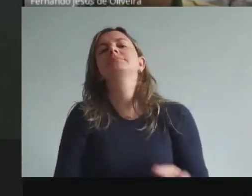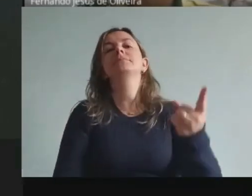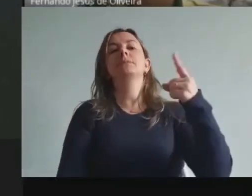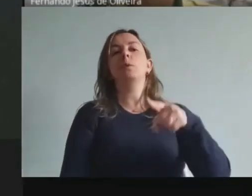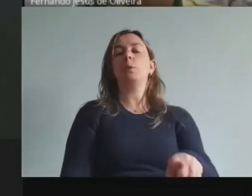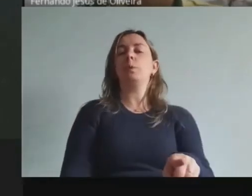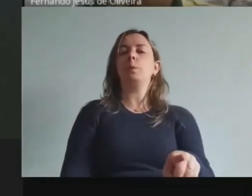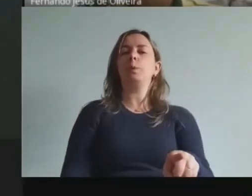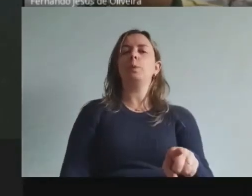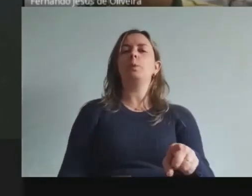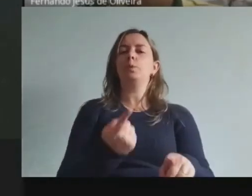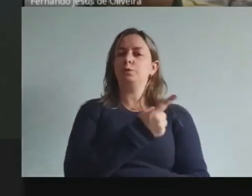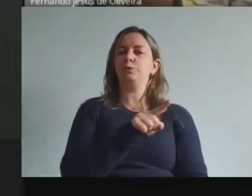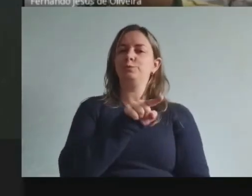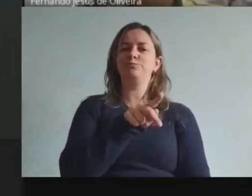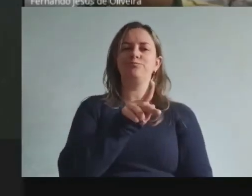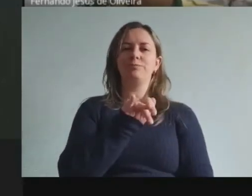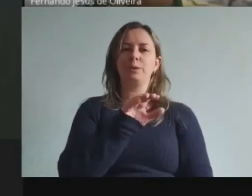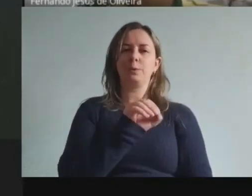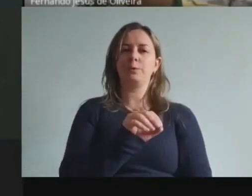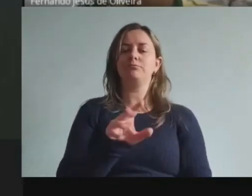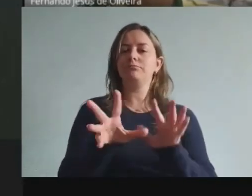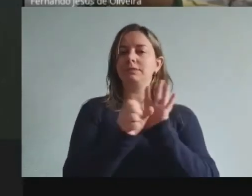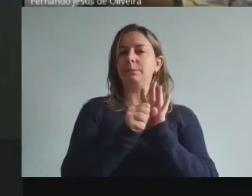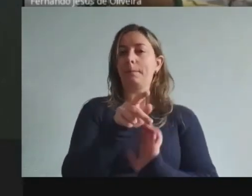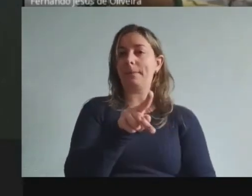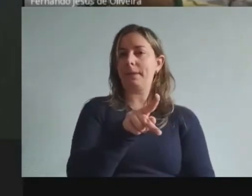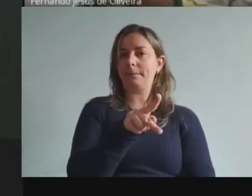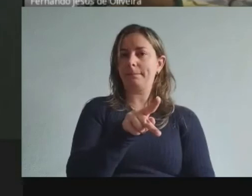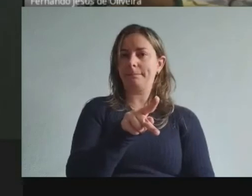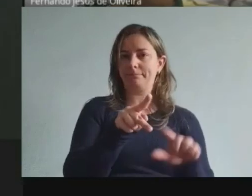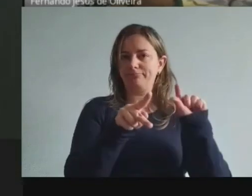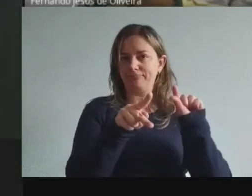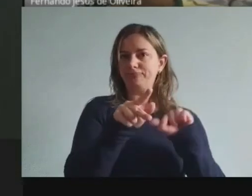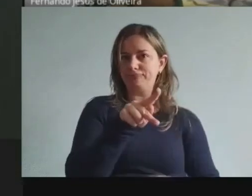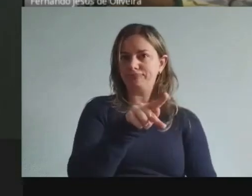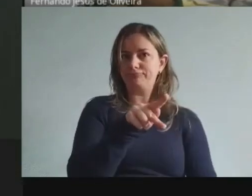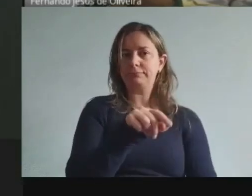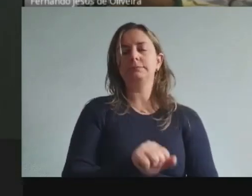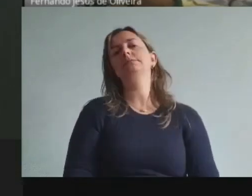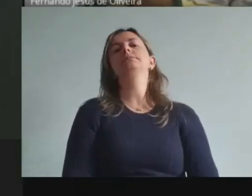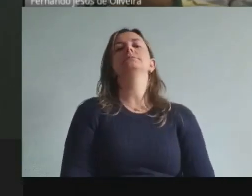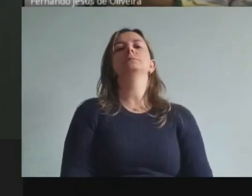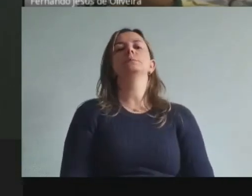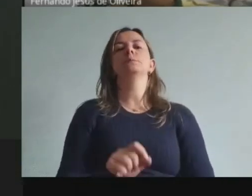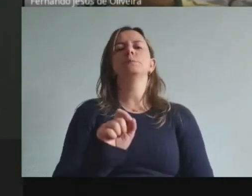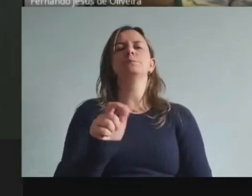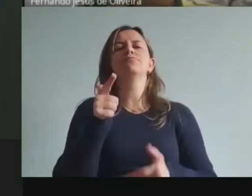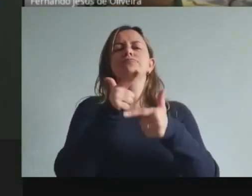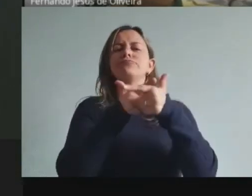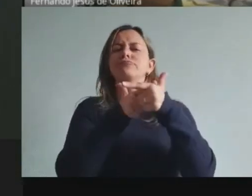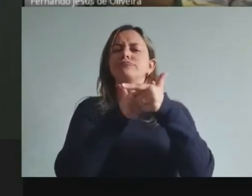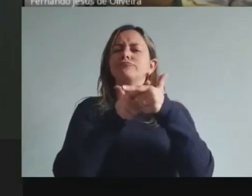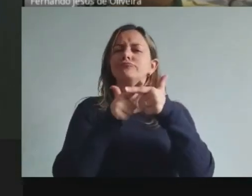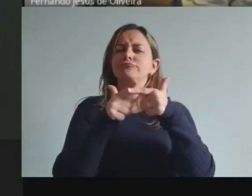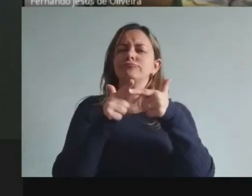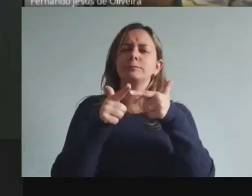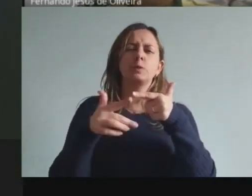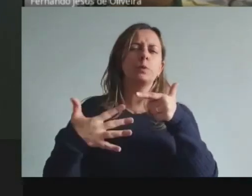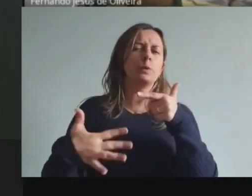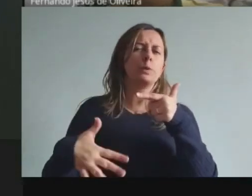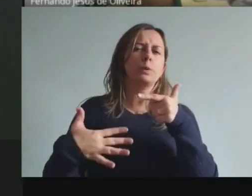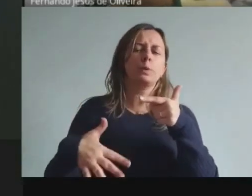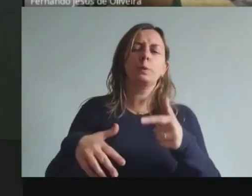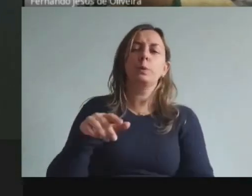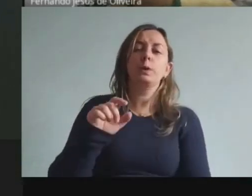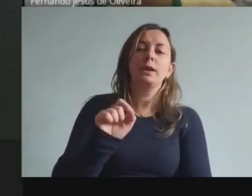E um pico, né? O símbolo é P minúsculo, é um milésimo de nano, ou seja,